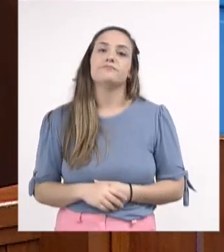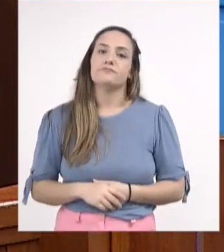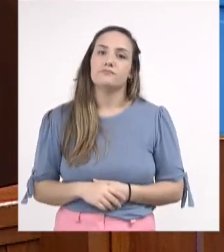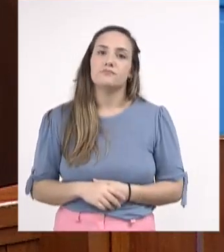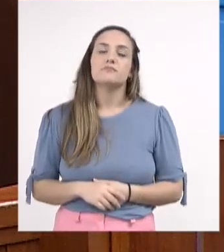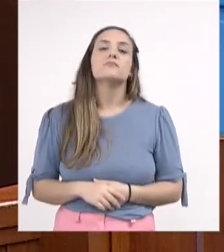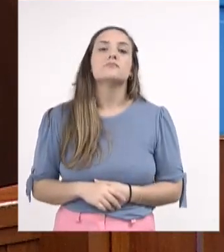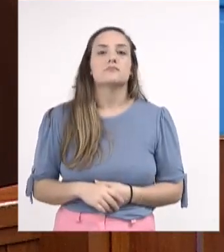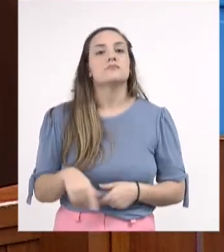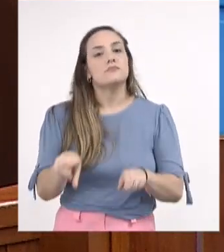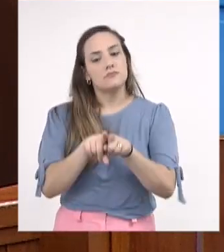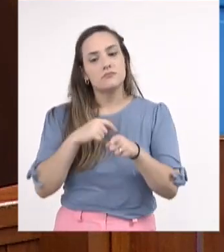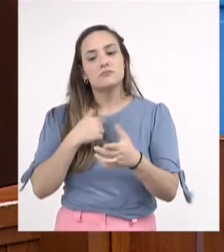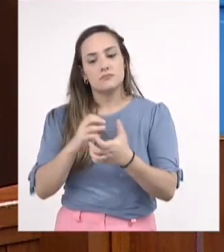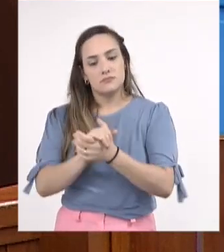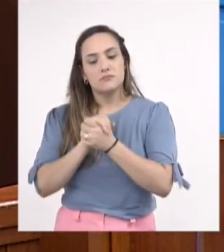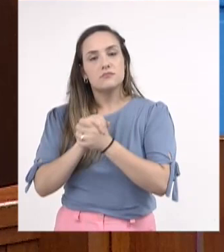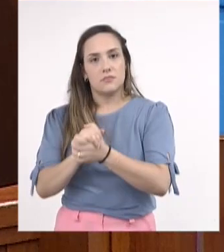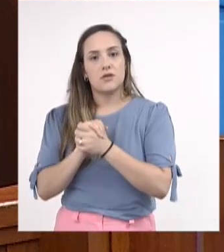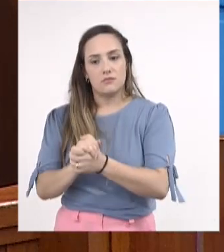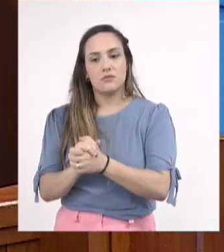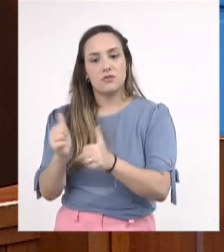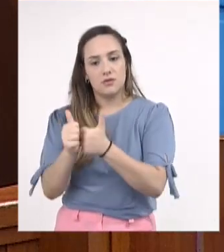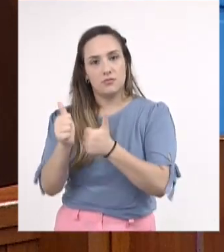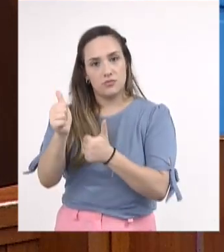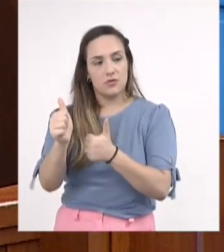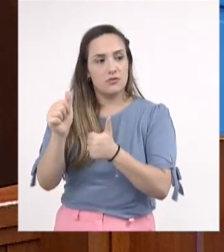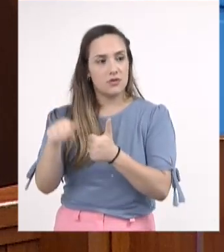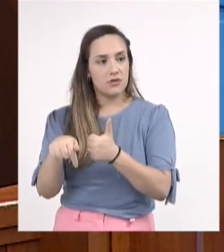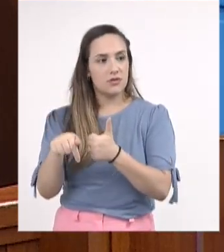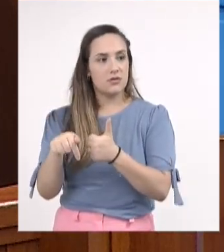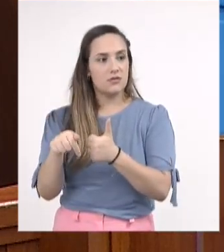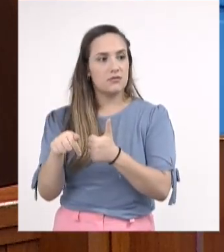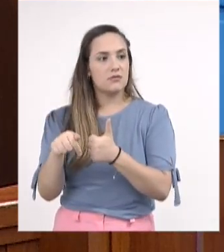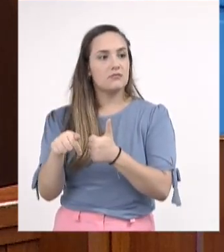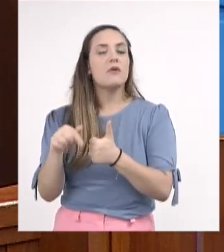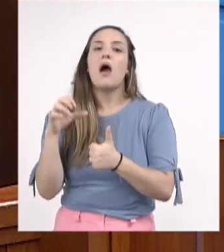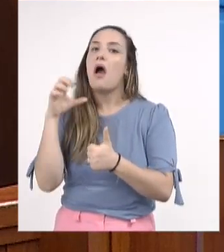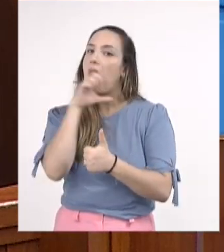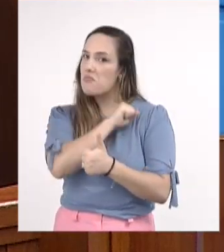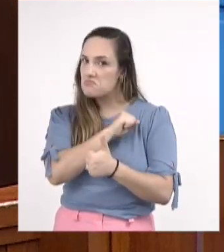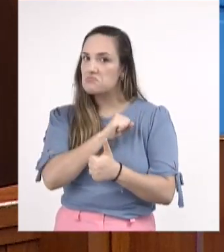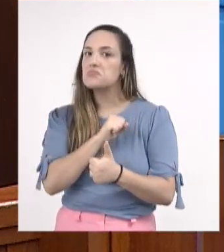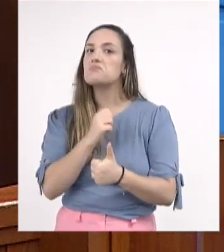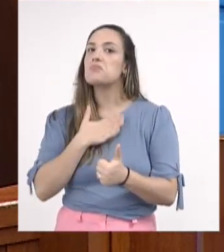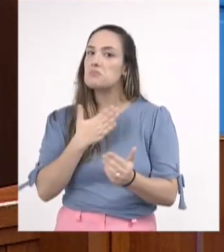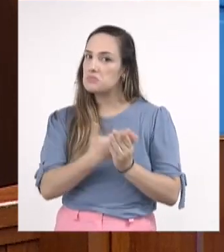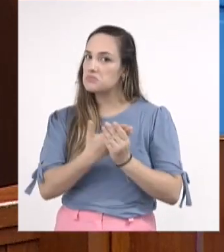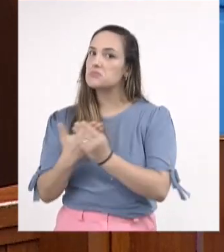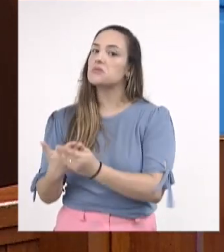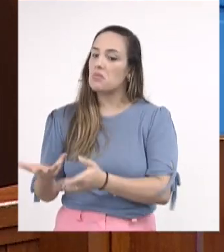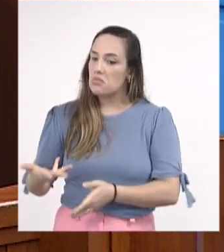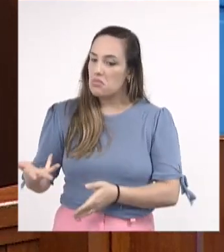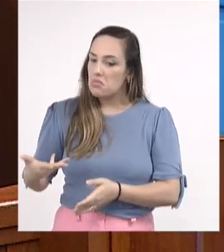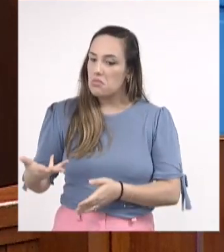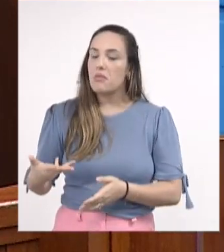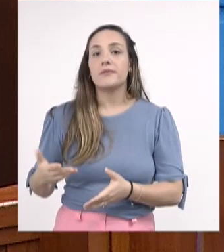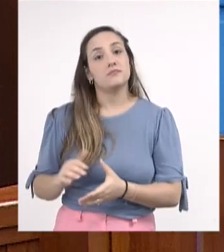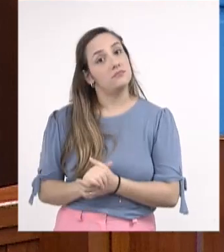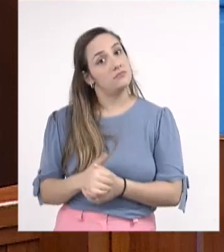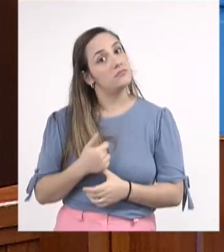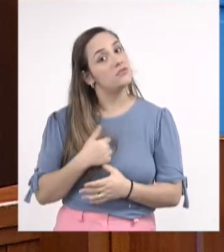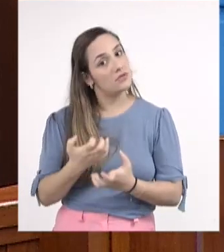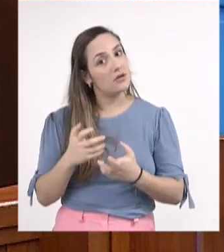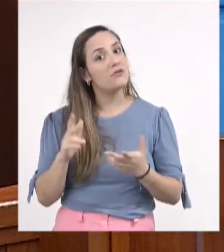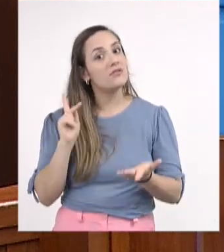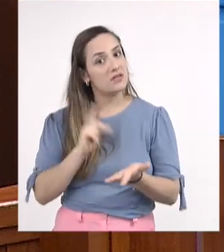também quero parabenizar o tribunal do Mato Grosso do Sul pela rapidez que julgaram o meu processo eu Espero realmente